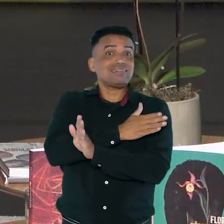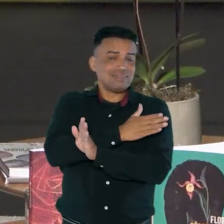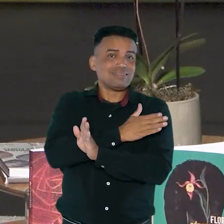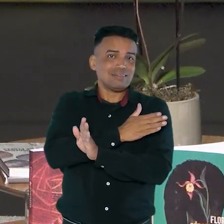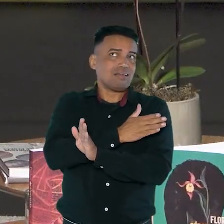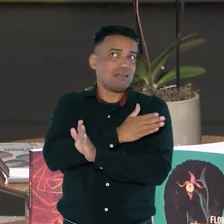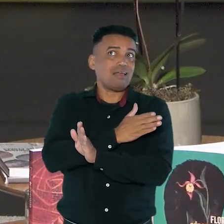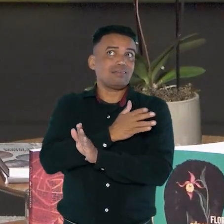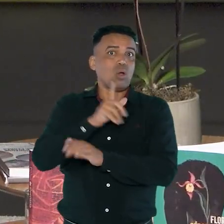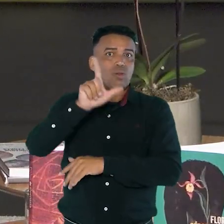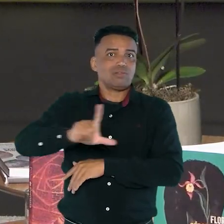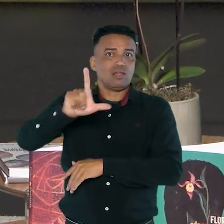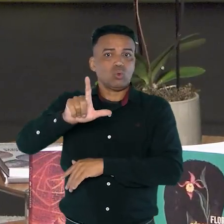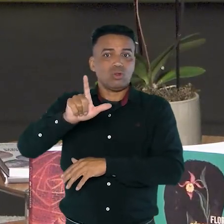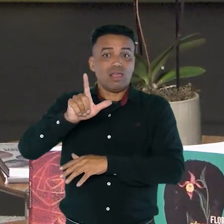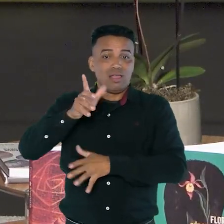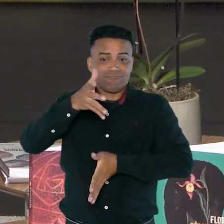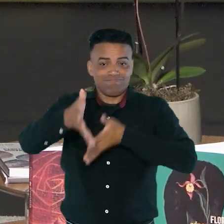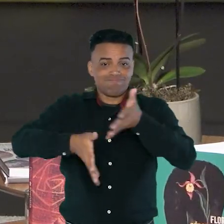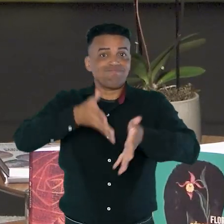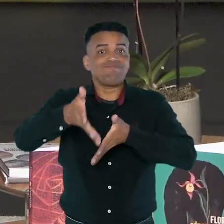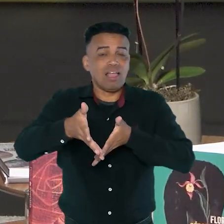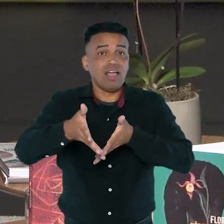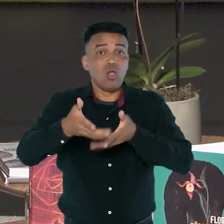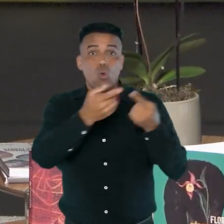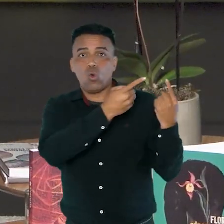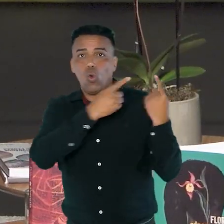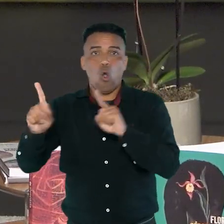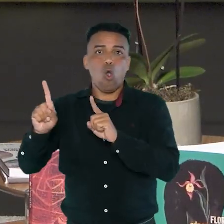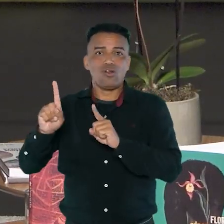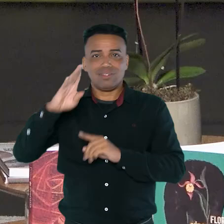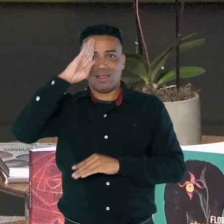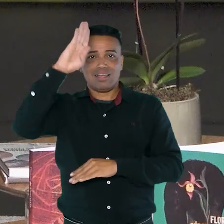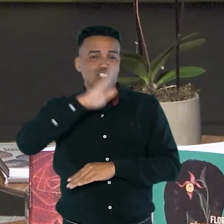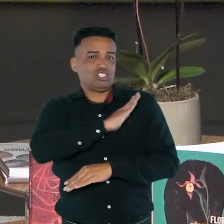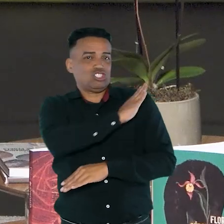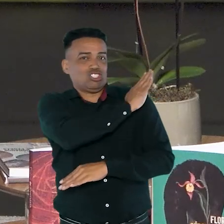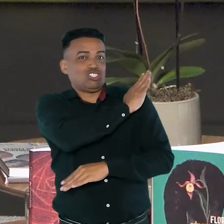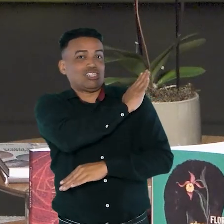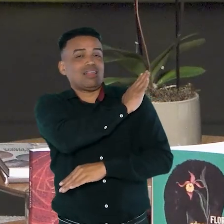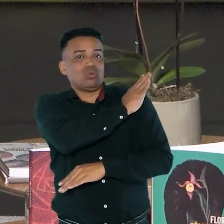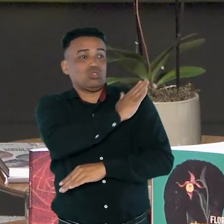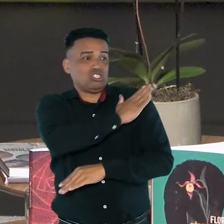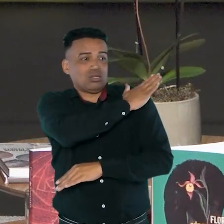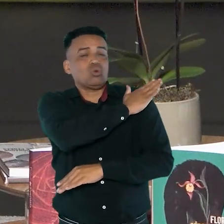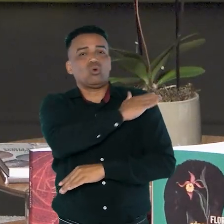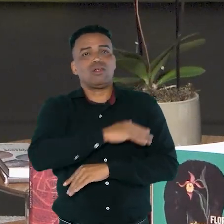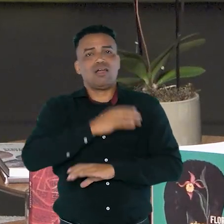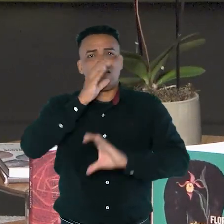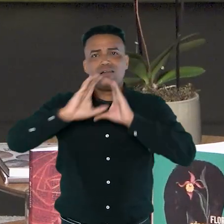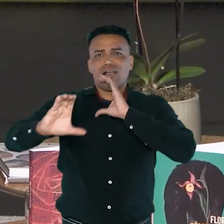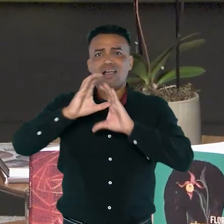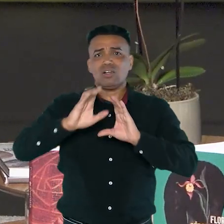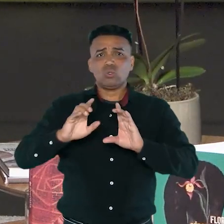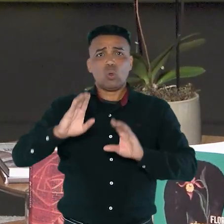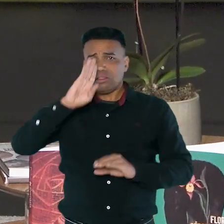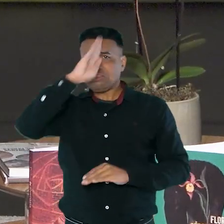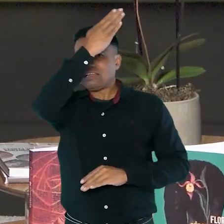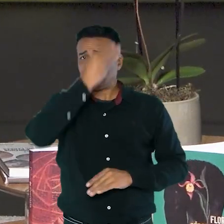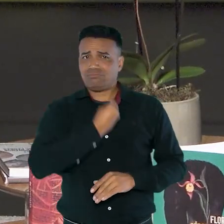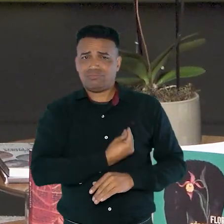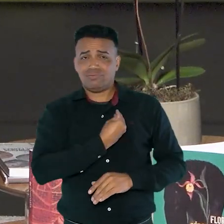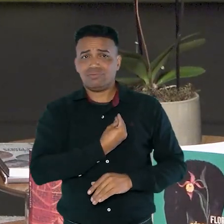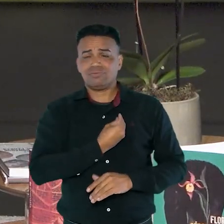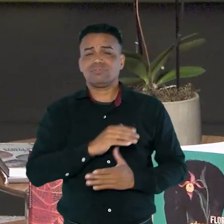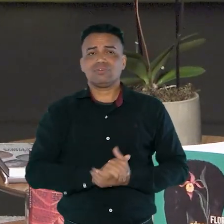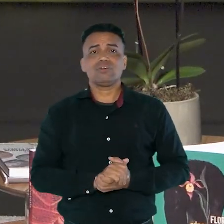na época que a literatura dele falava contra a ditadura, o canto não deve ser uma traição à vida. Só é